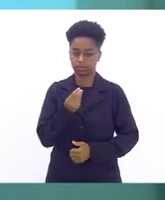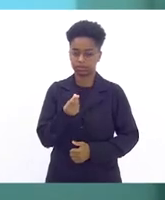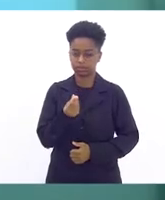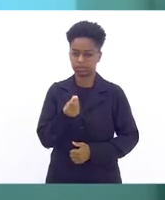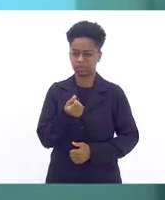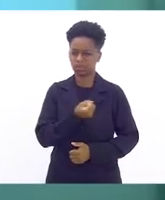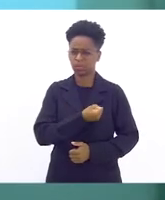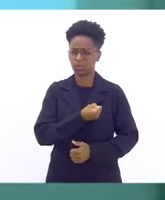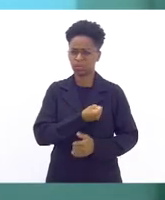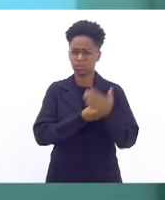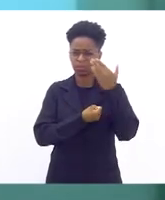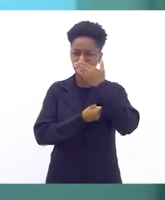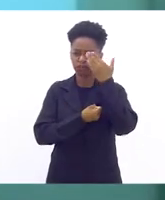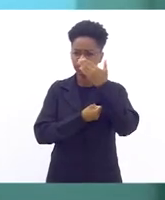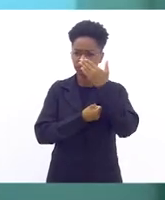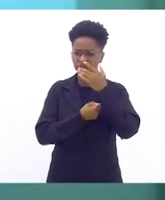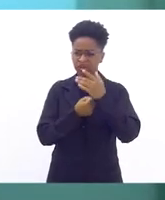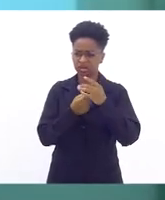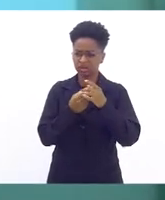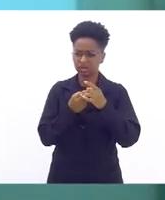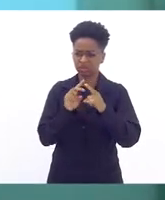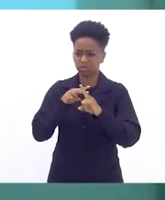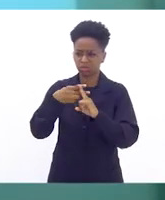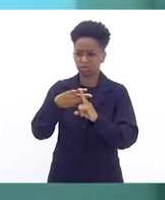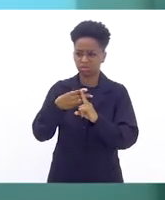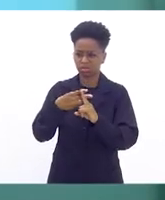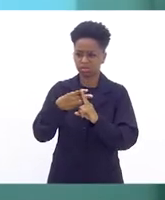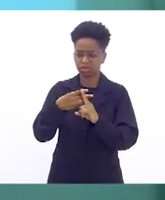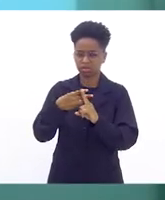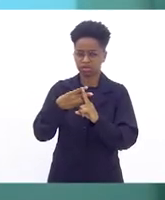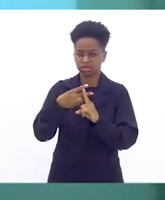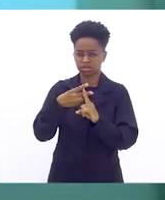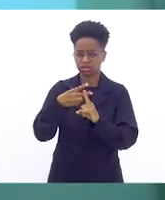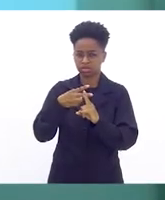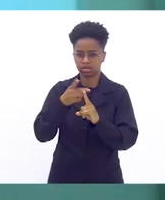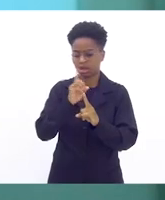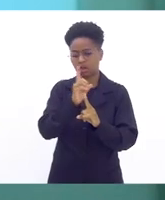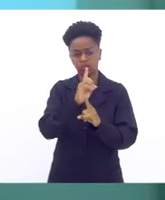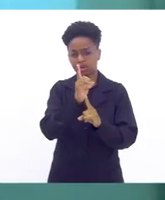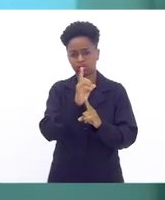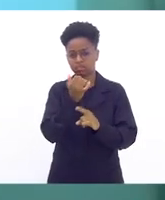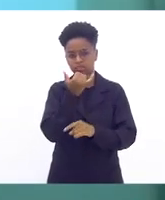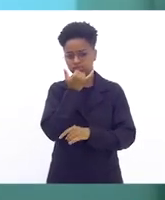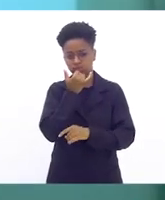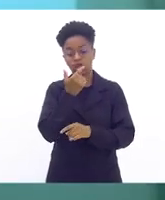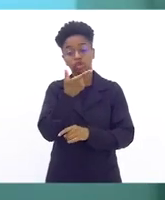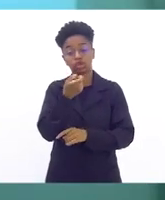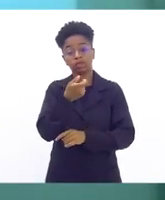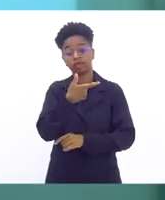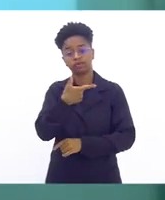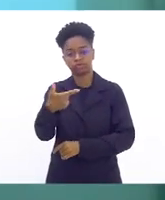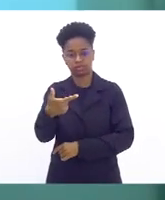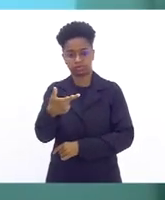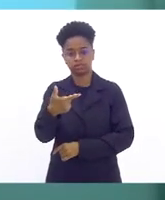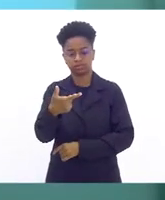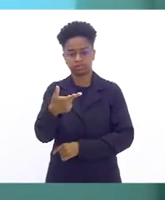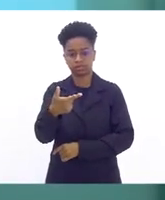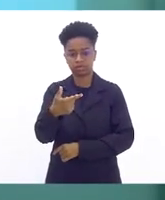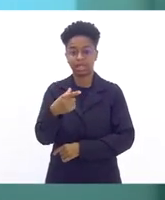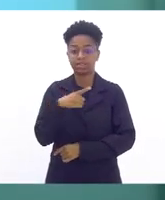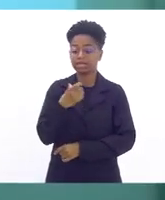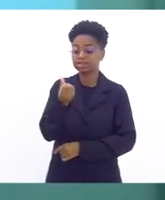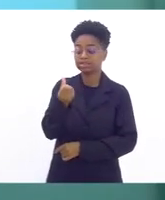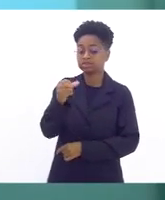Esse número aí tá duplicado em dois Aliás Tá não é 2022 são